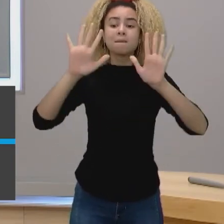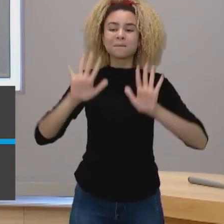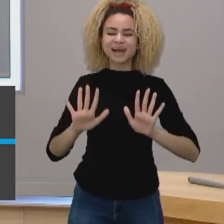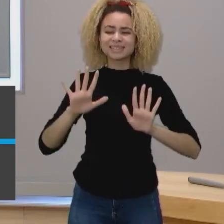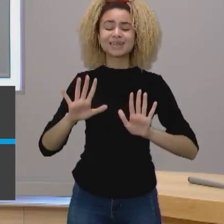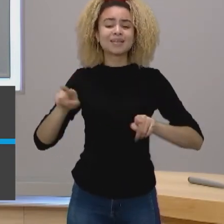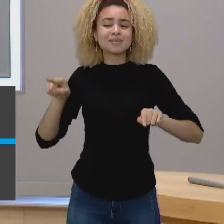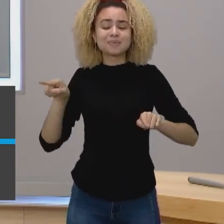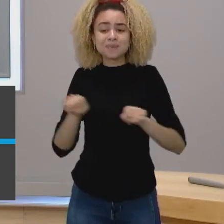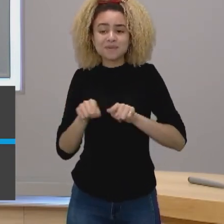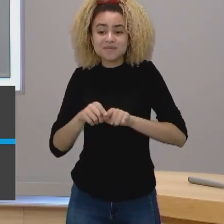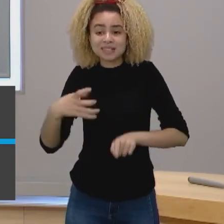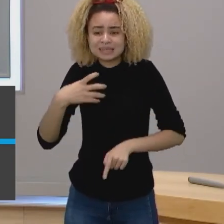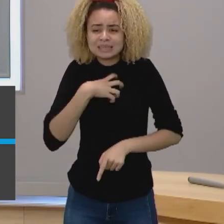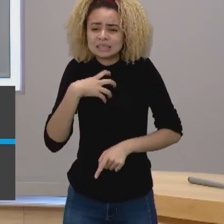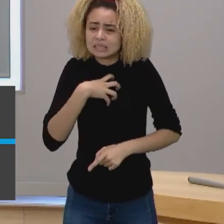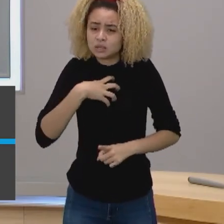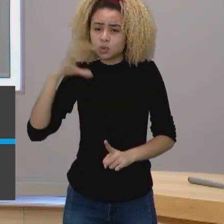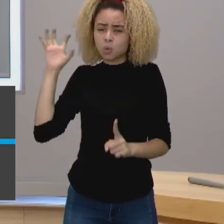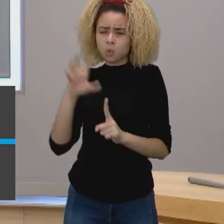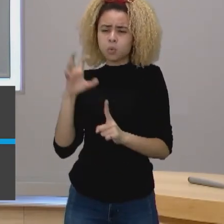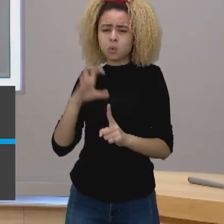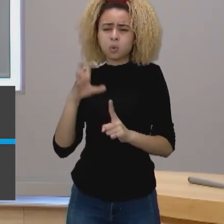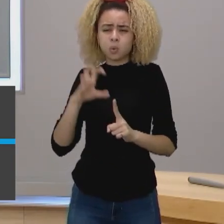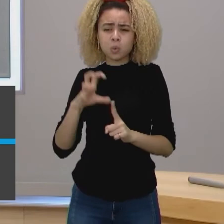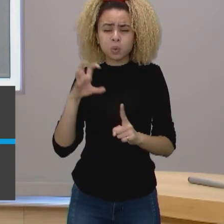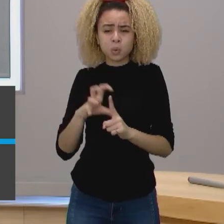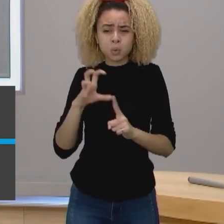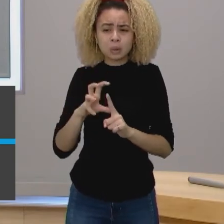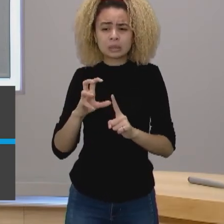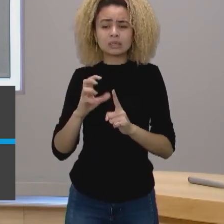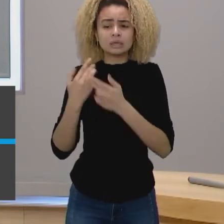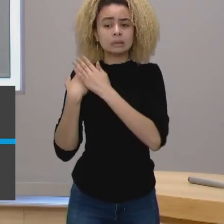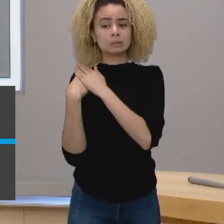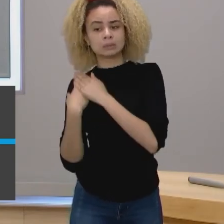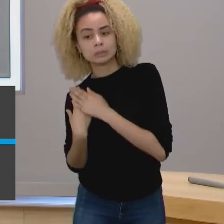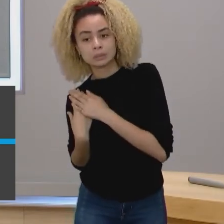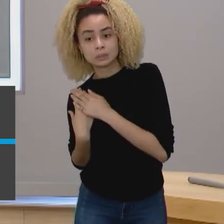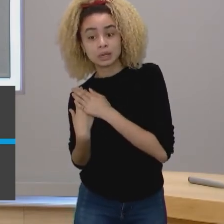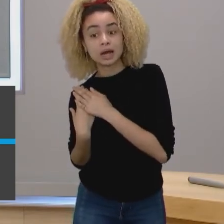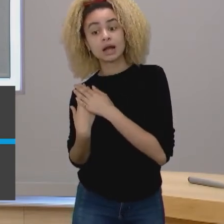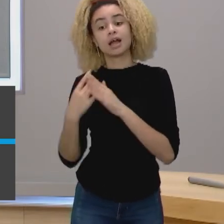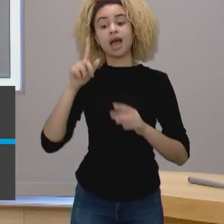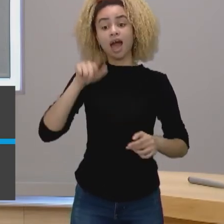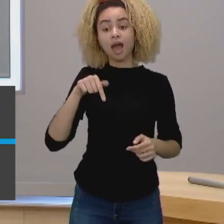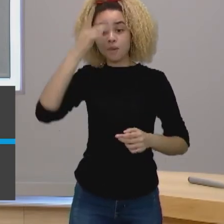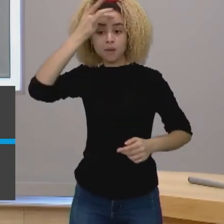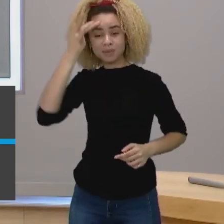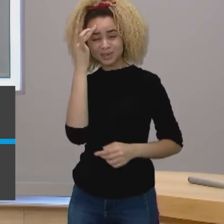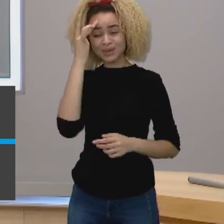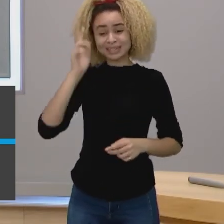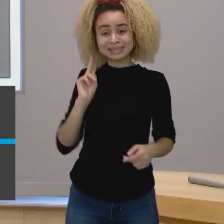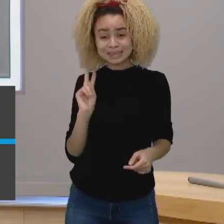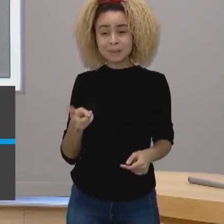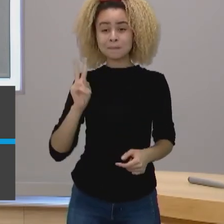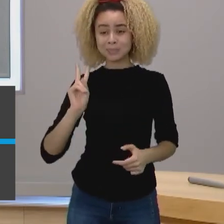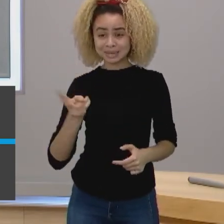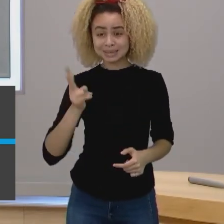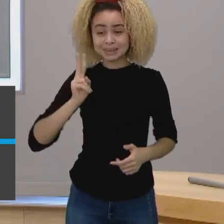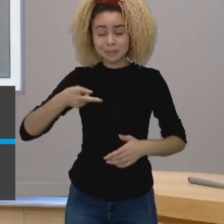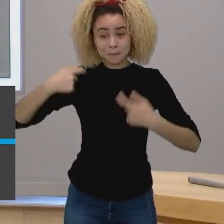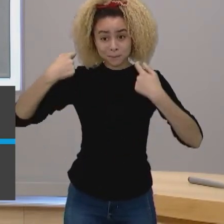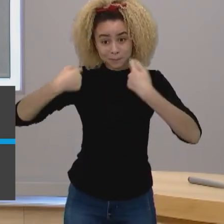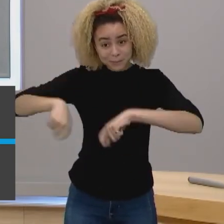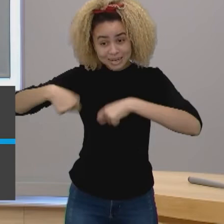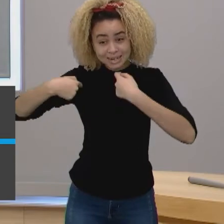pressão subjetiva, né? A gente estava falando de subjetividade, de ser uma pessoa que cada vez mais vai se tornar